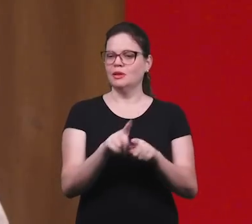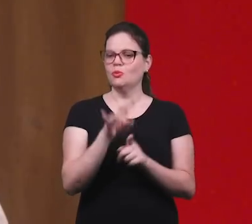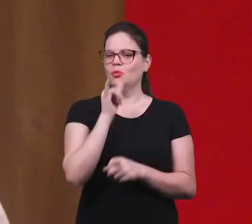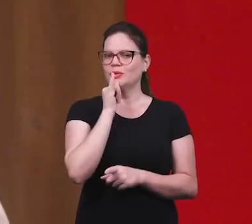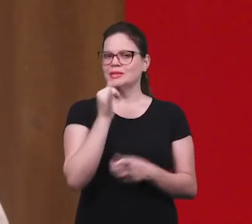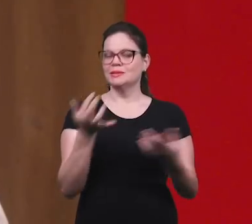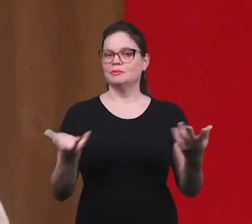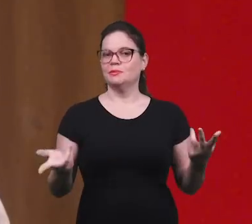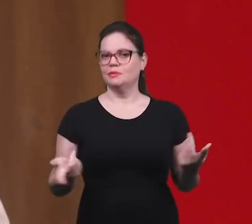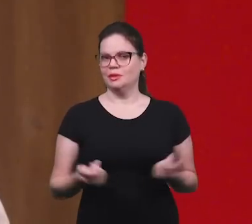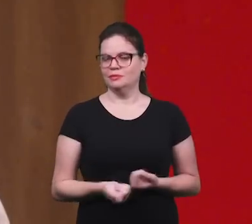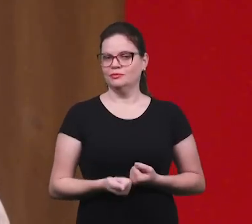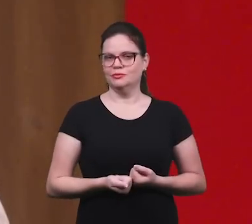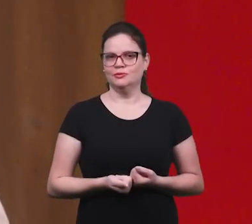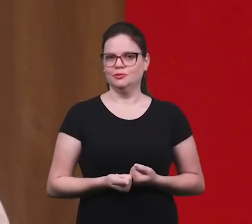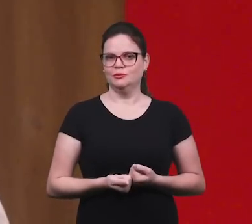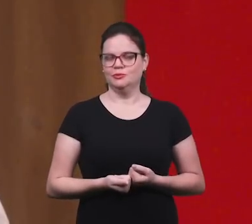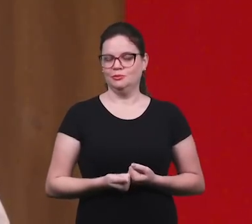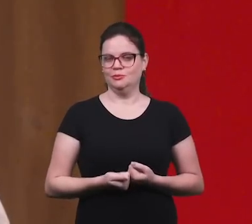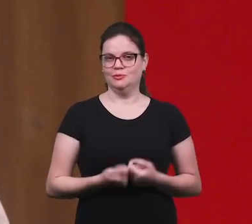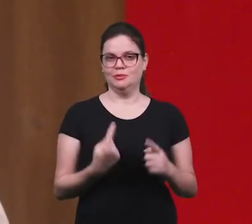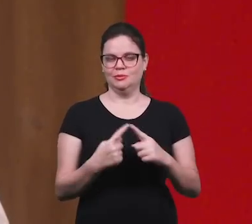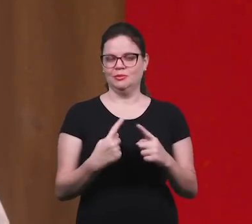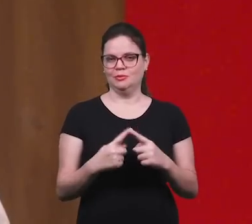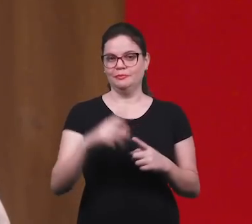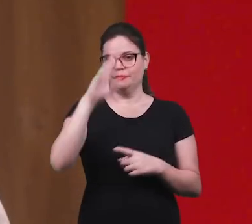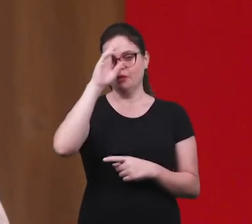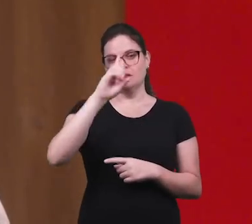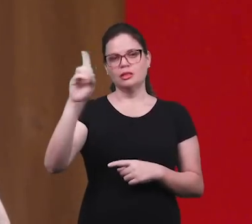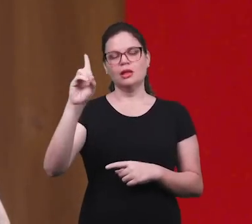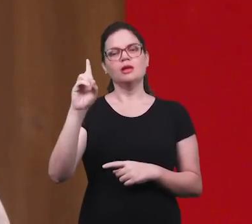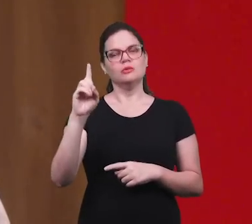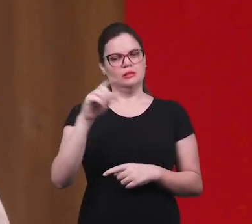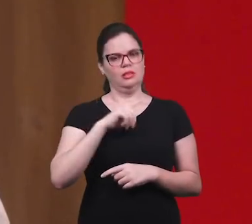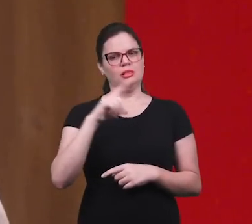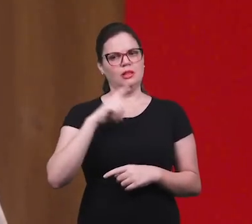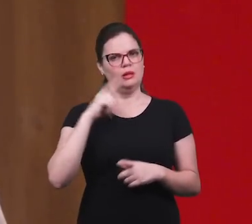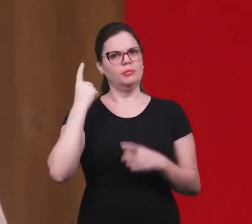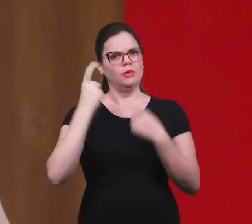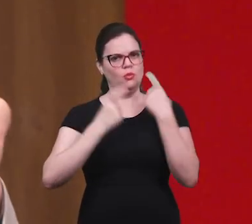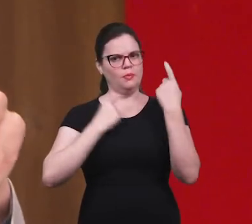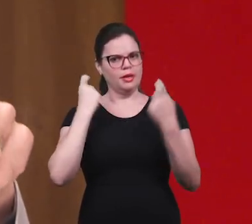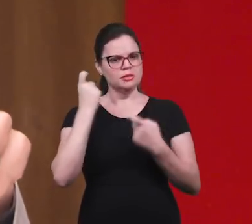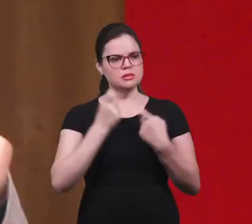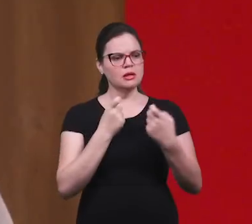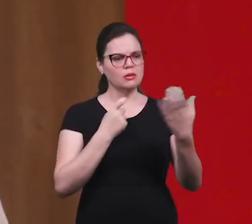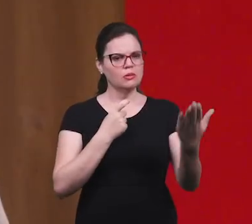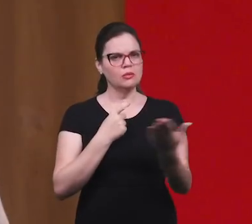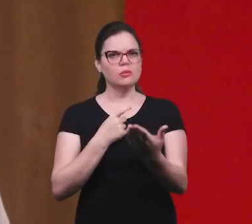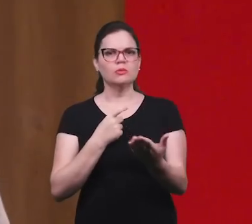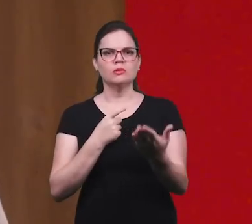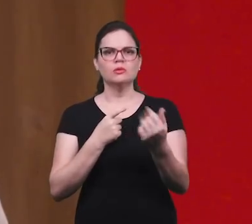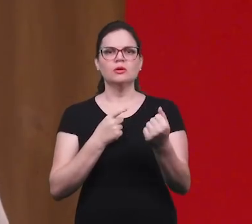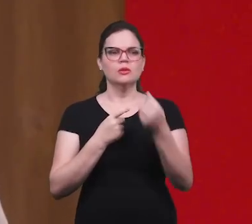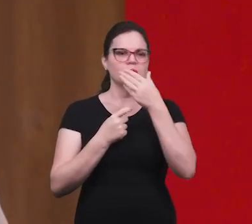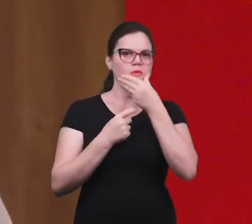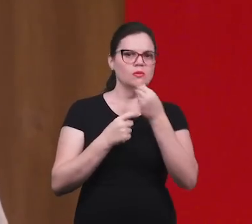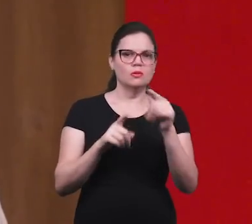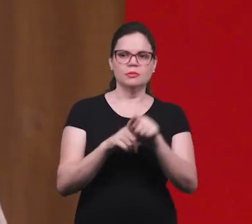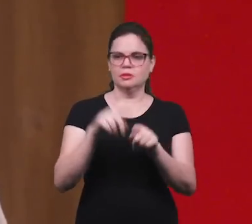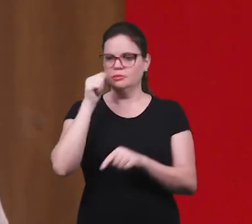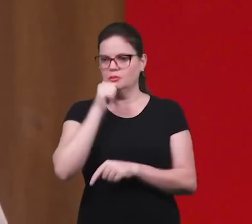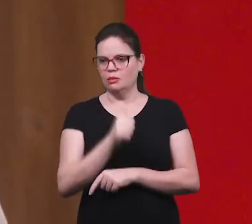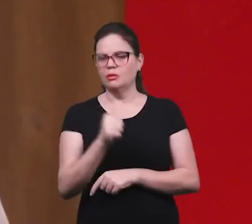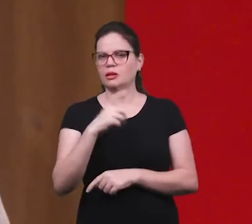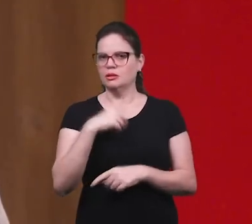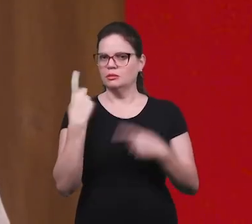porque mostra que Deus ele se preocupa com o homem e com a esposa, com a